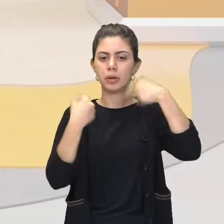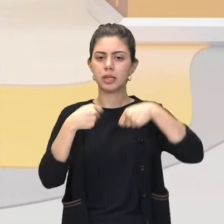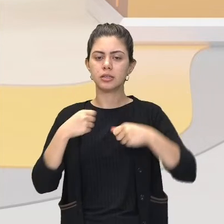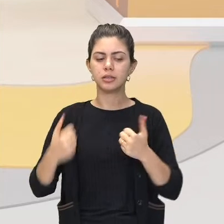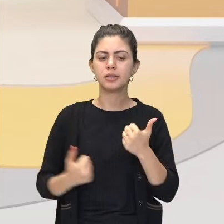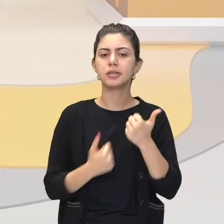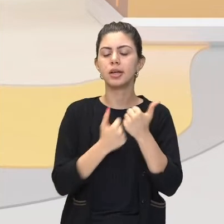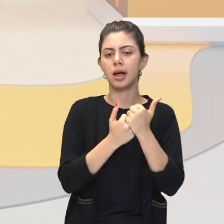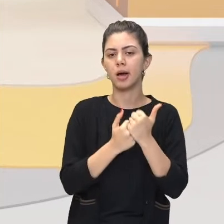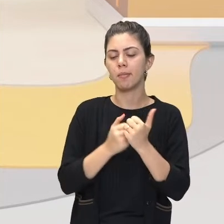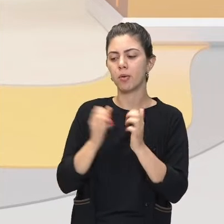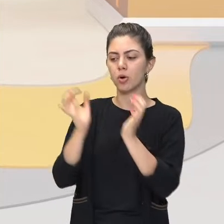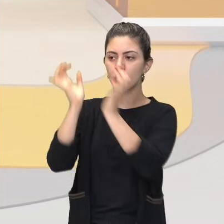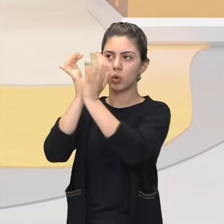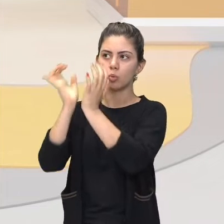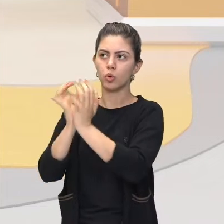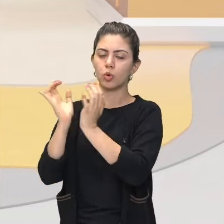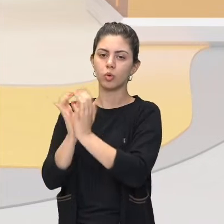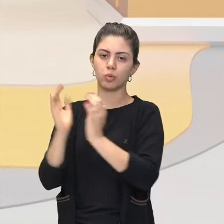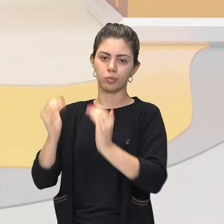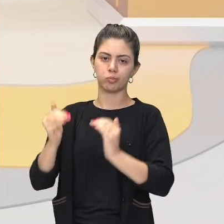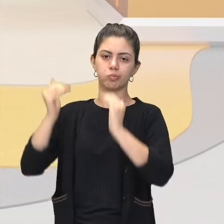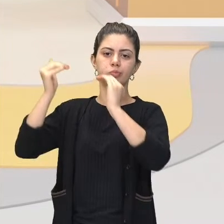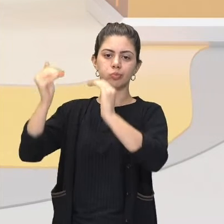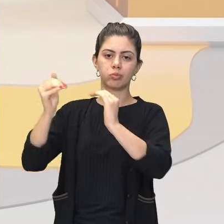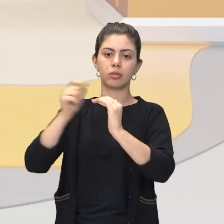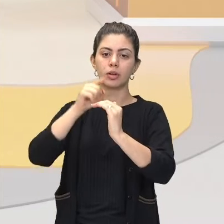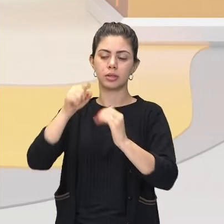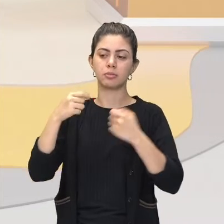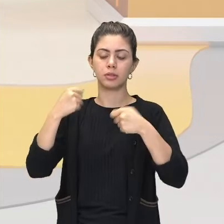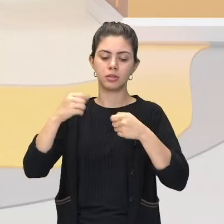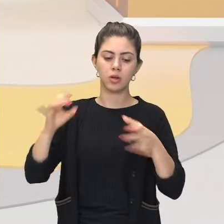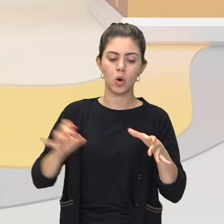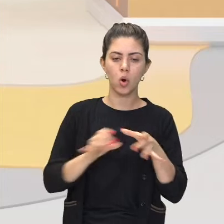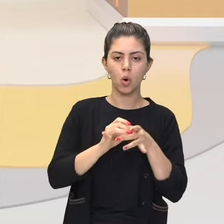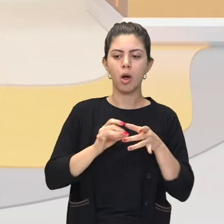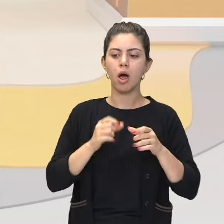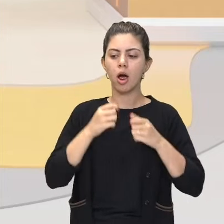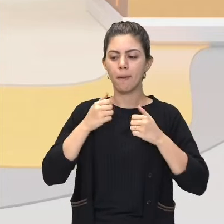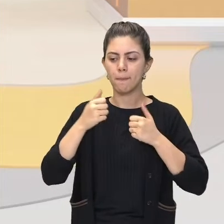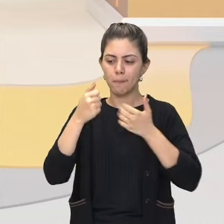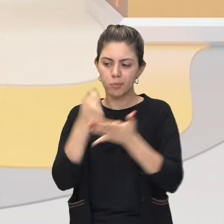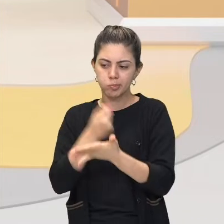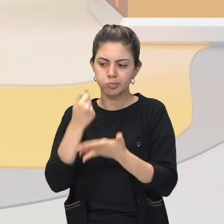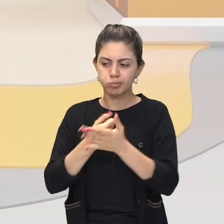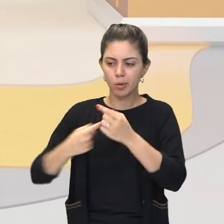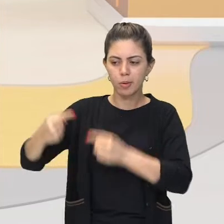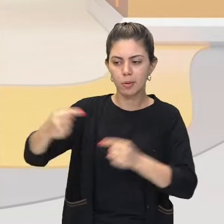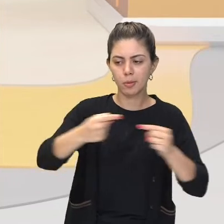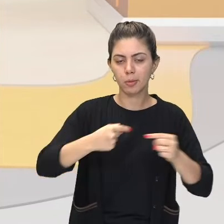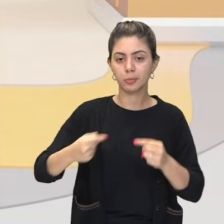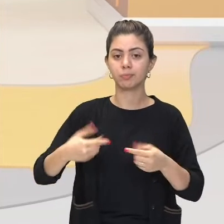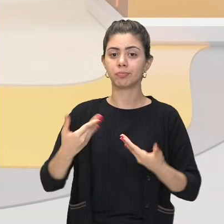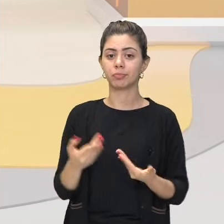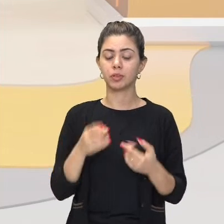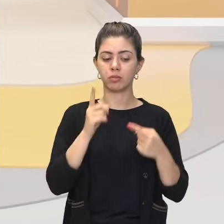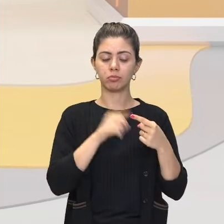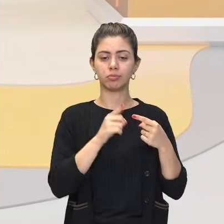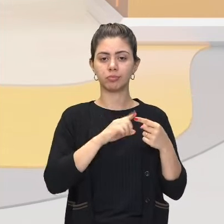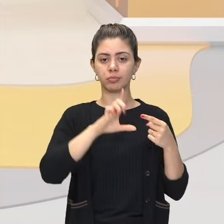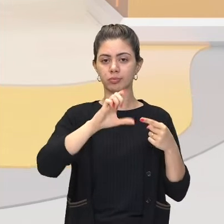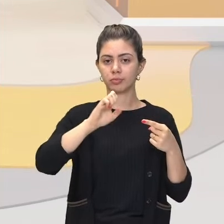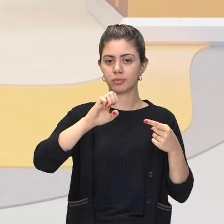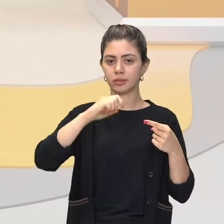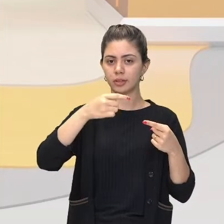precisa contratar mercenários para atuar na sua luta, para atuar em sua causa. No caso do Reino de Leão, ele